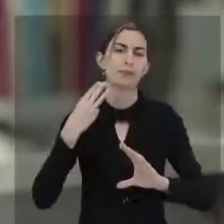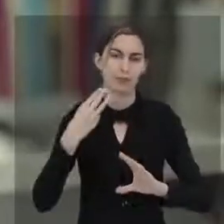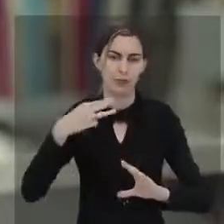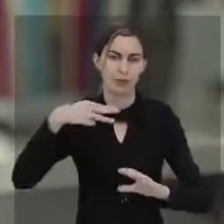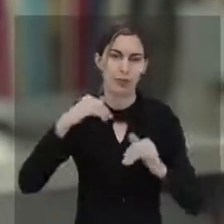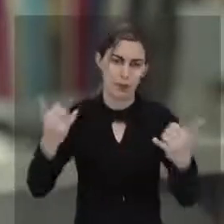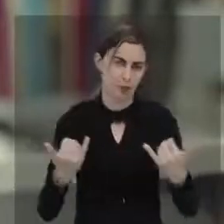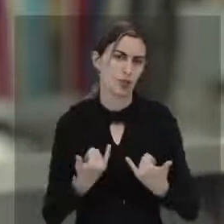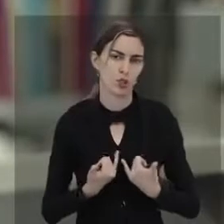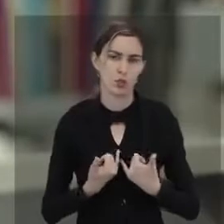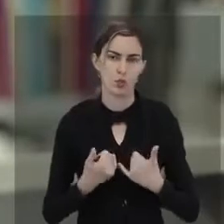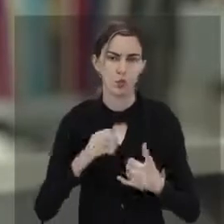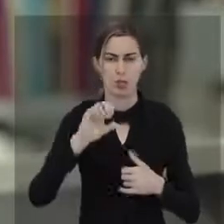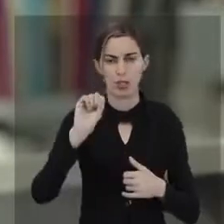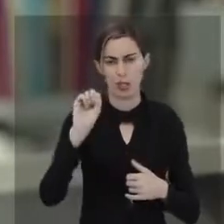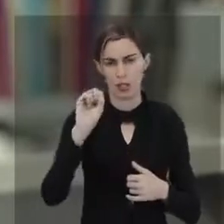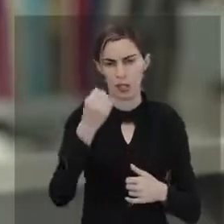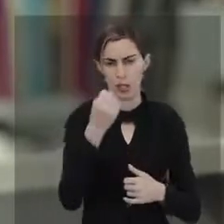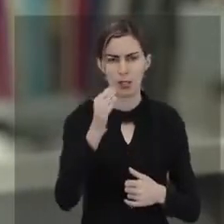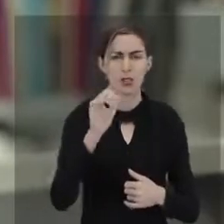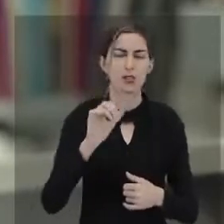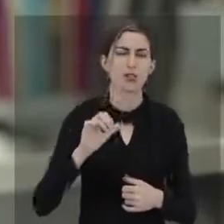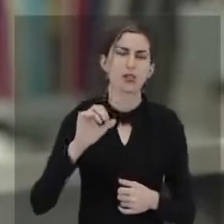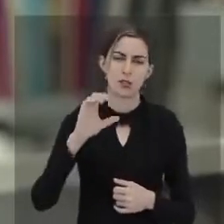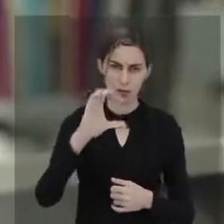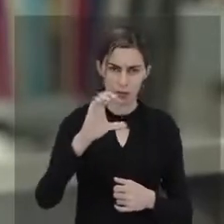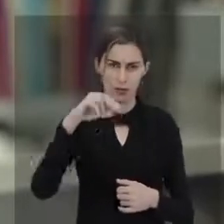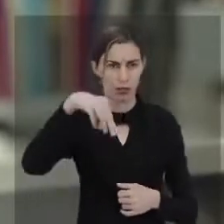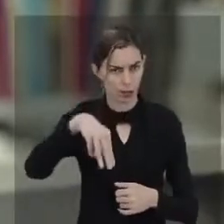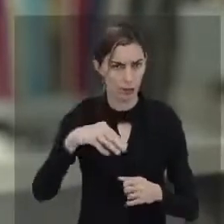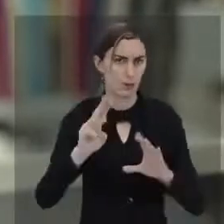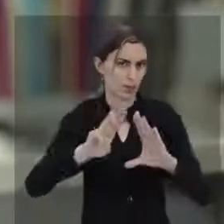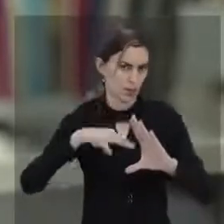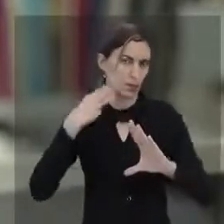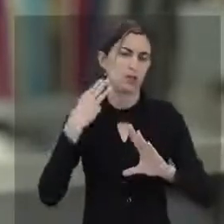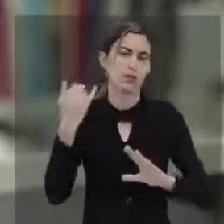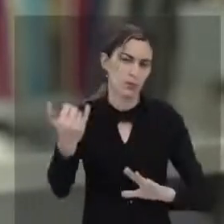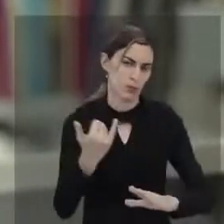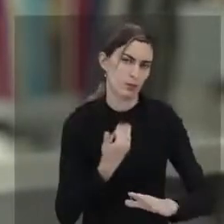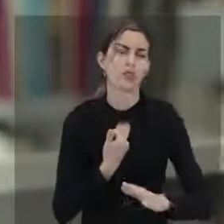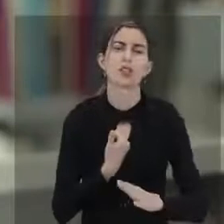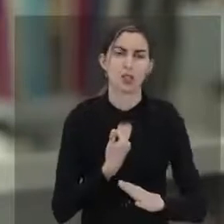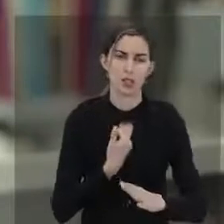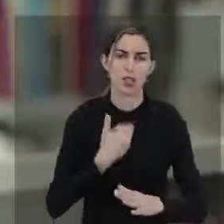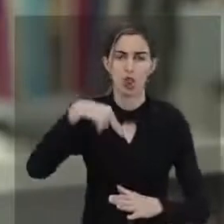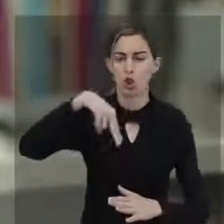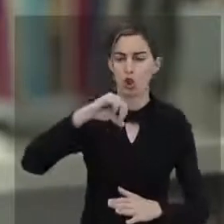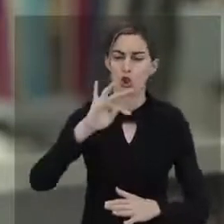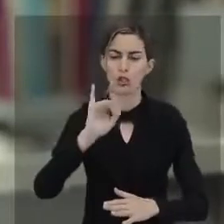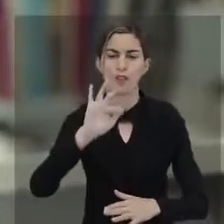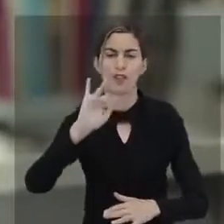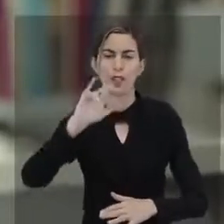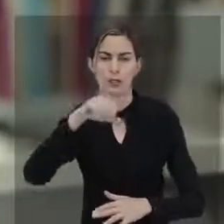feito usando o FCM, certo? Que é o Firebase Cloud Message, que ele manda notificações. Ele pode mandar notificação para apenas o